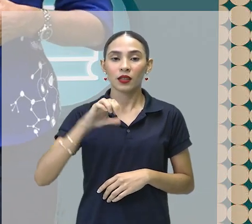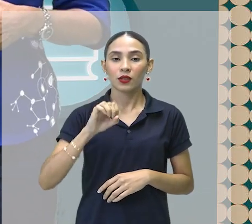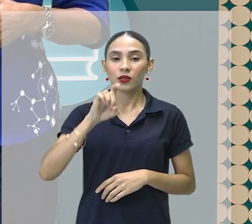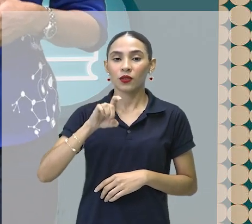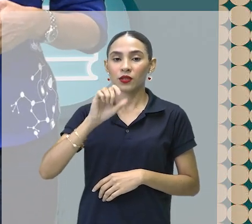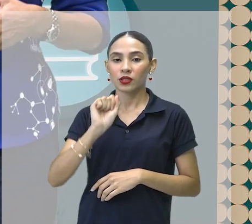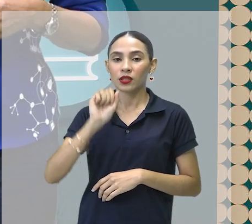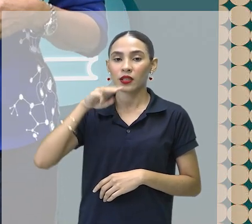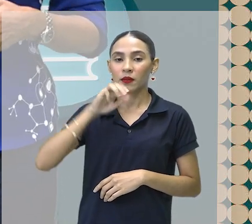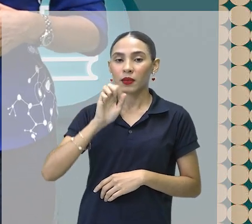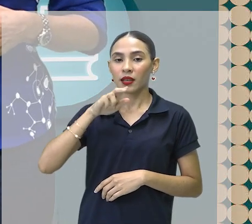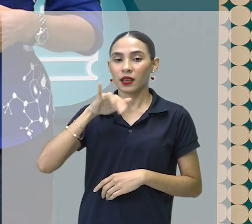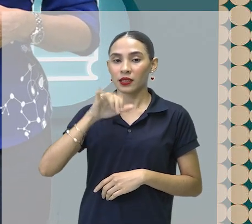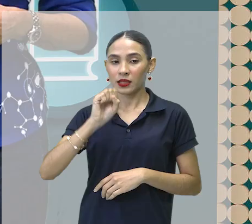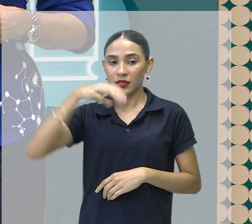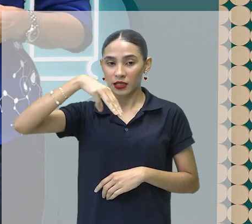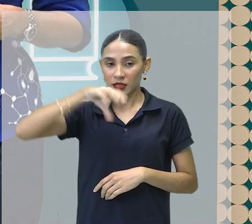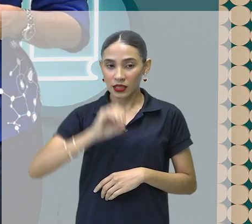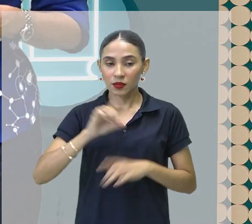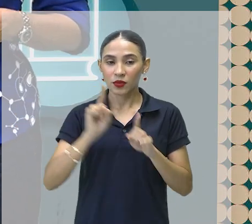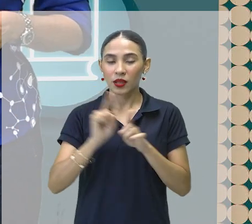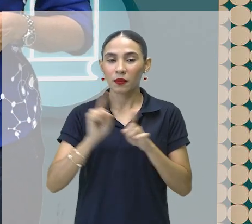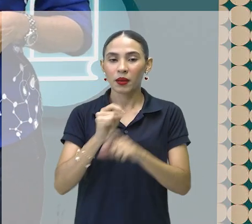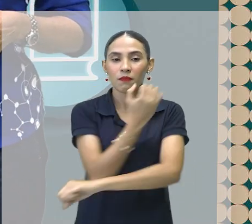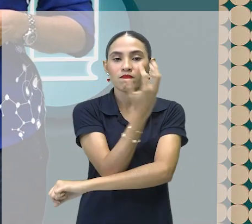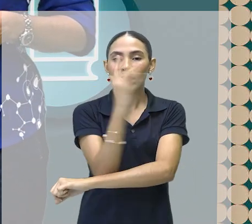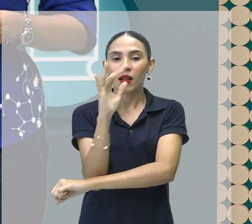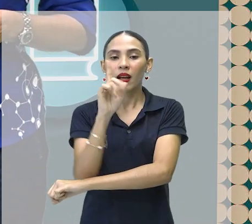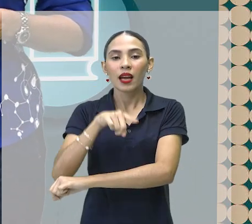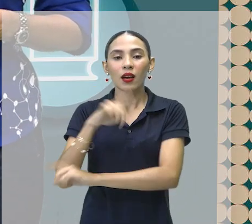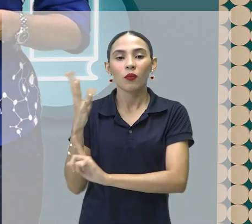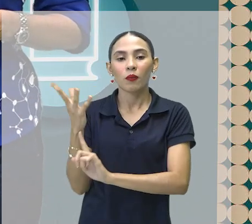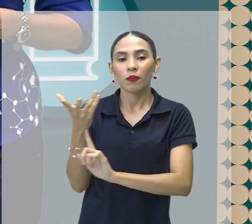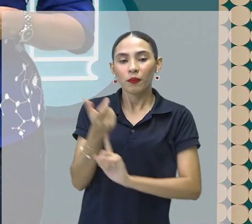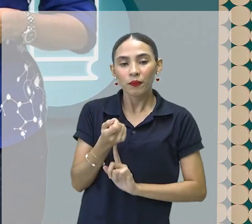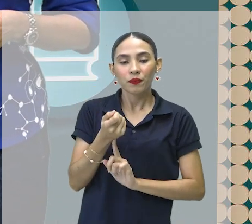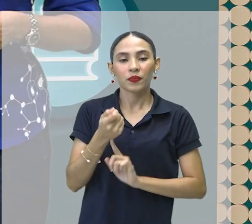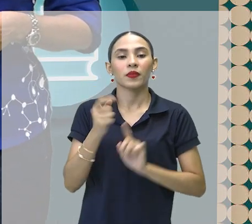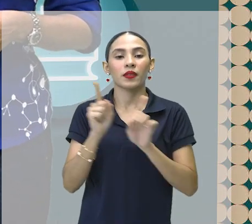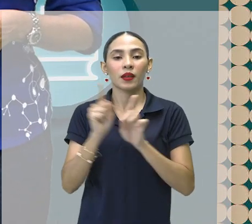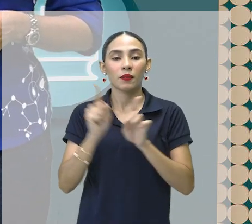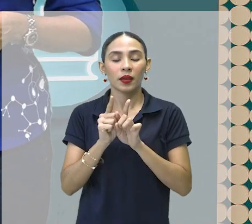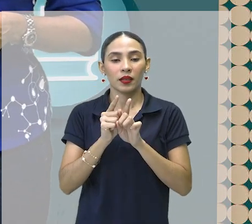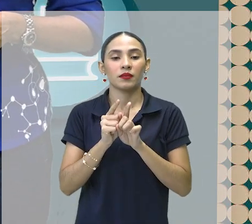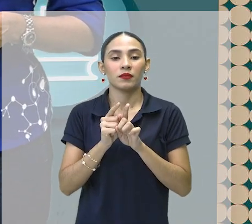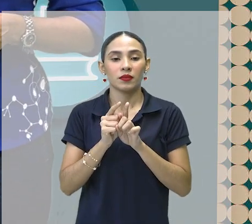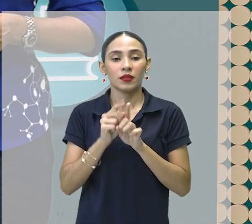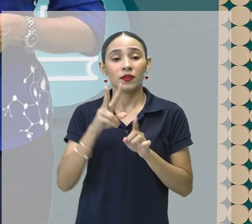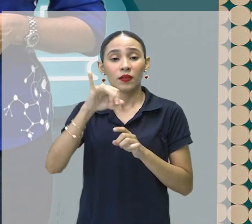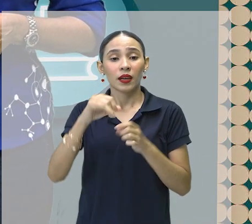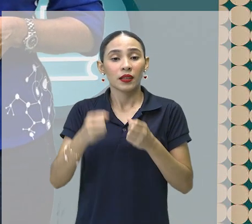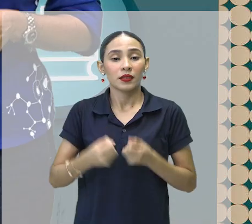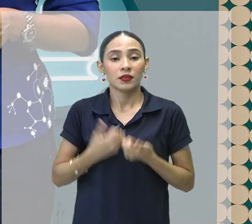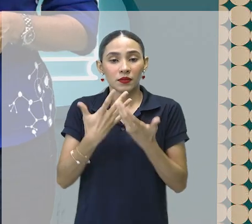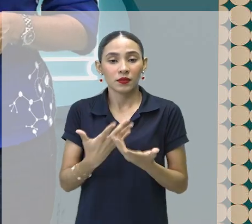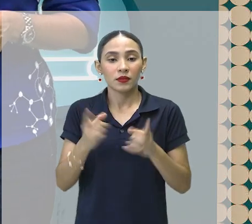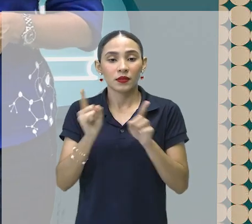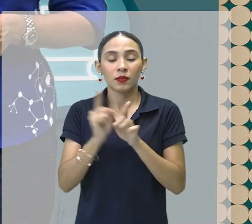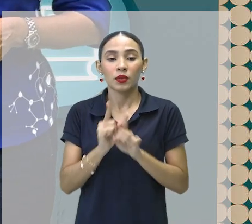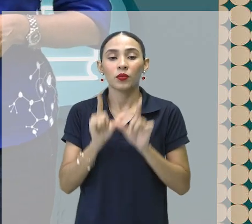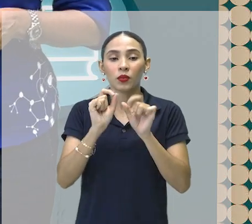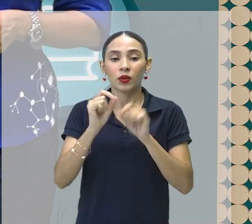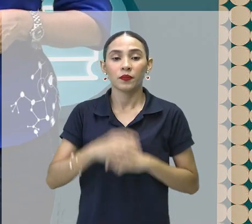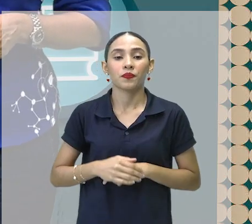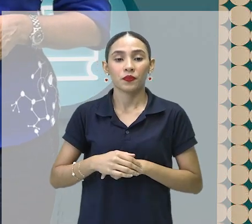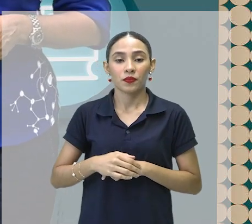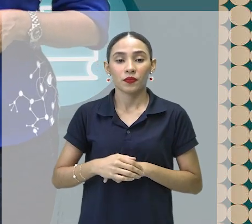Texno-xamanismo e Os Encantados da Floresta é uma obra de arte imersiva que reverbera